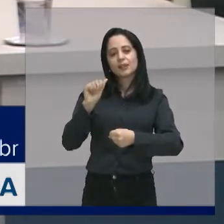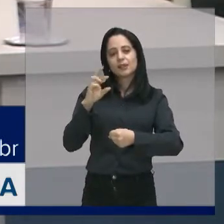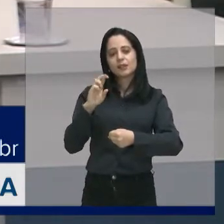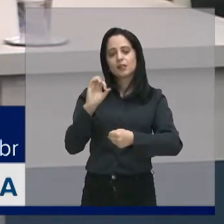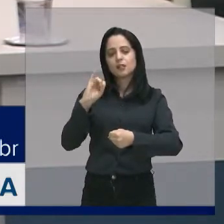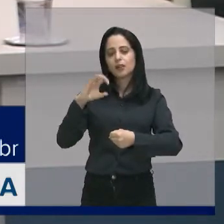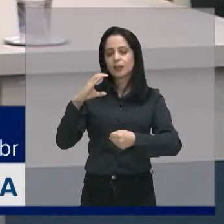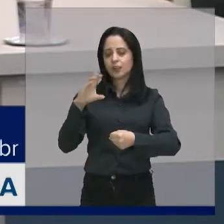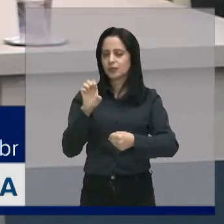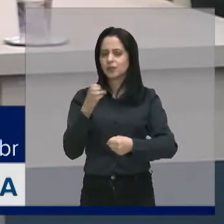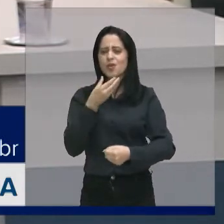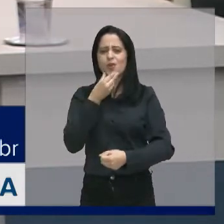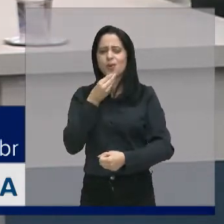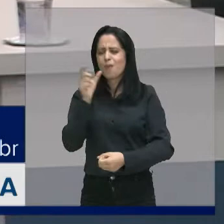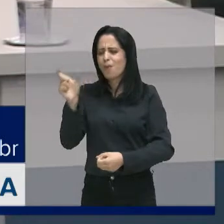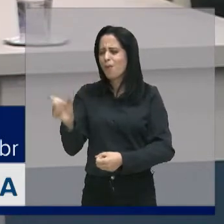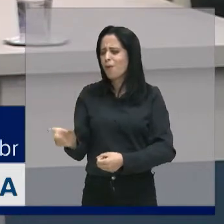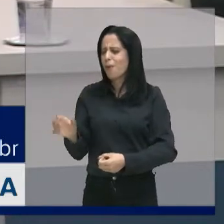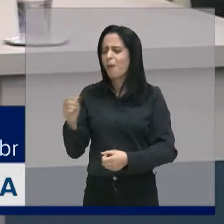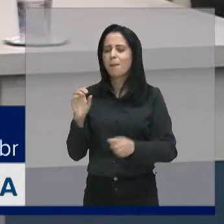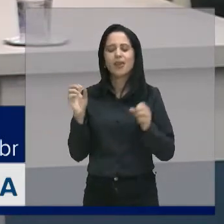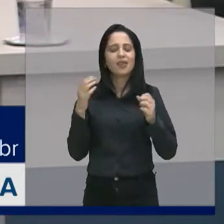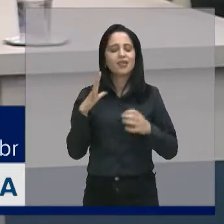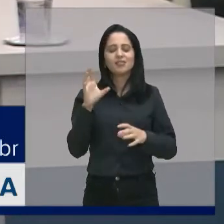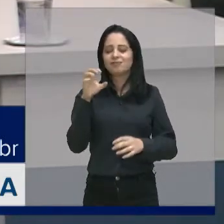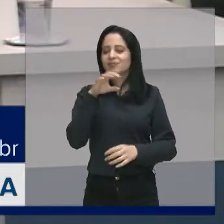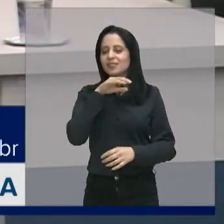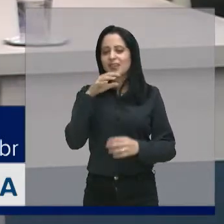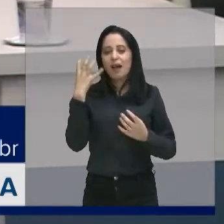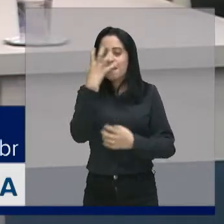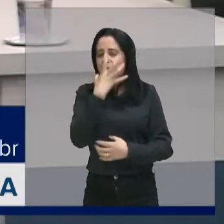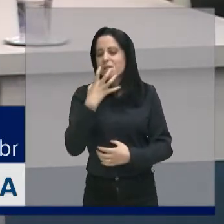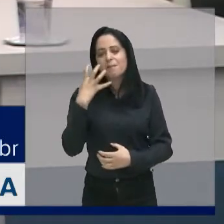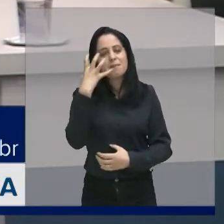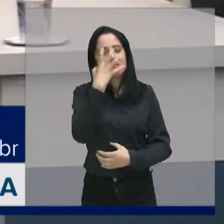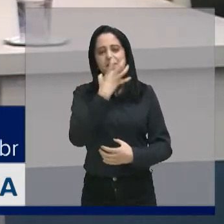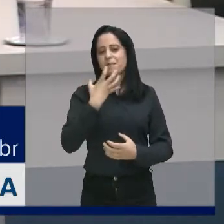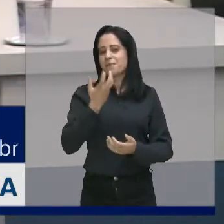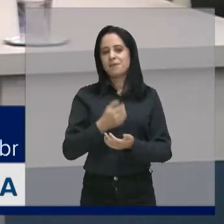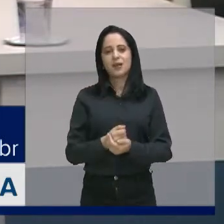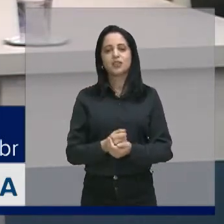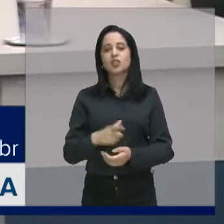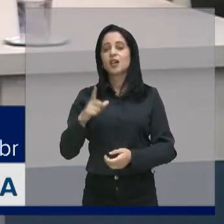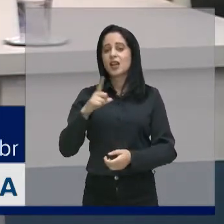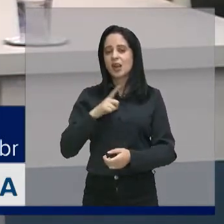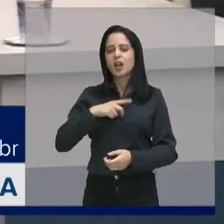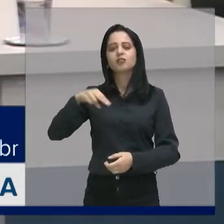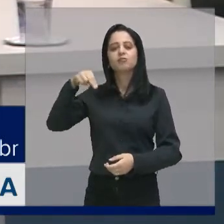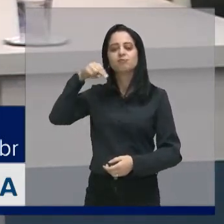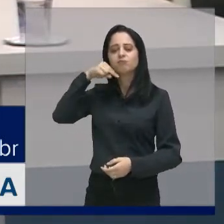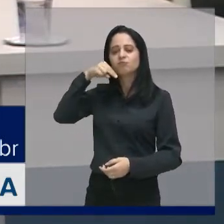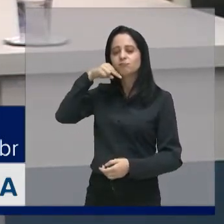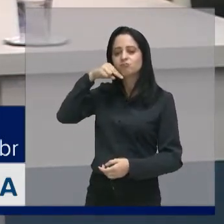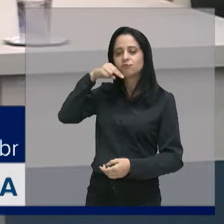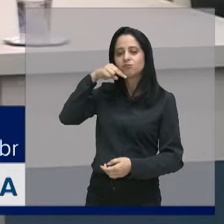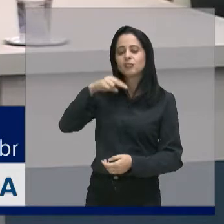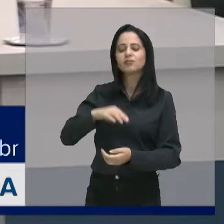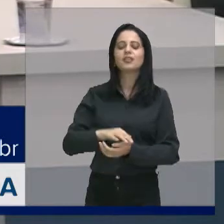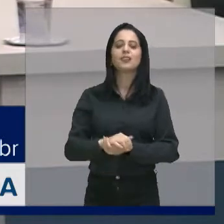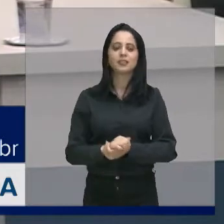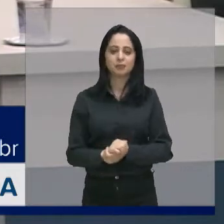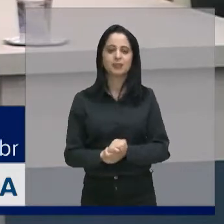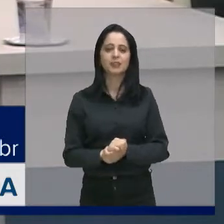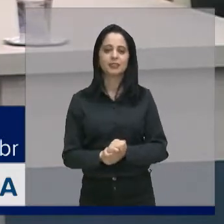Apaixonado pela neta Janice de Moura Teodoro Ribeiro, tem um bisneto, com um bisneto a caminho